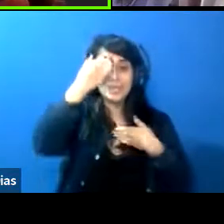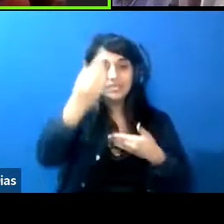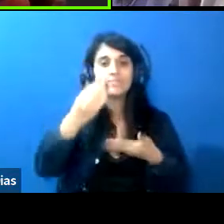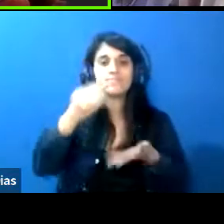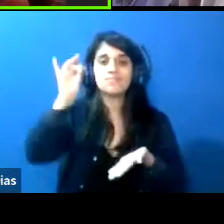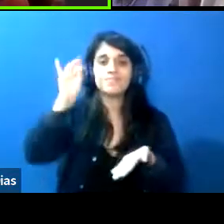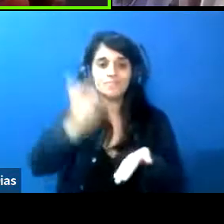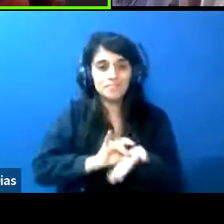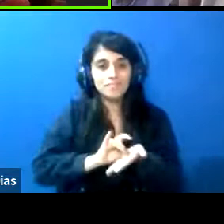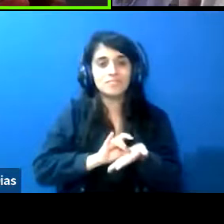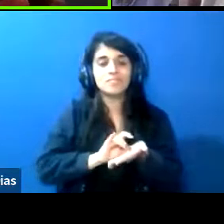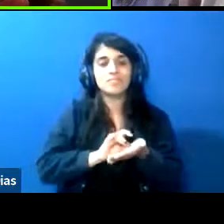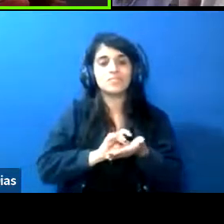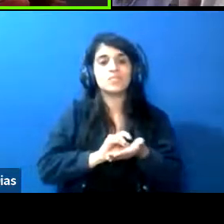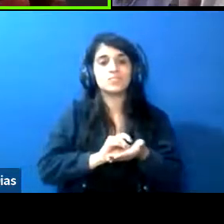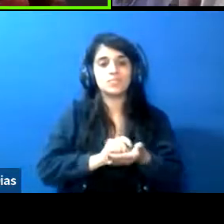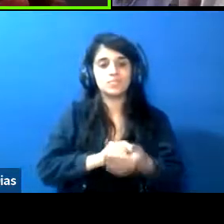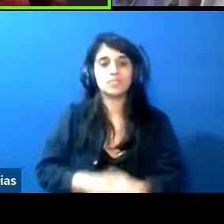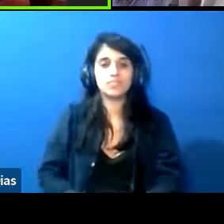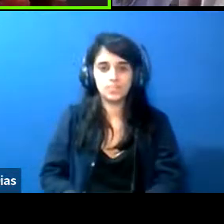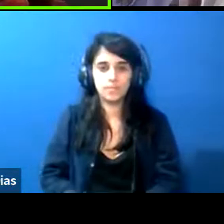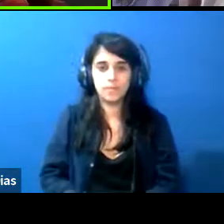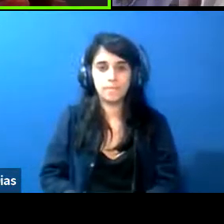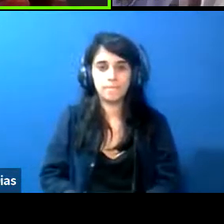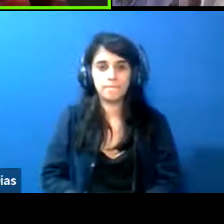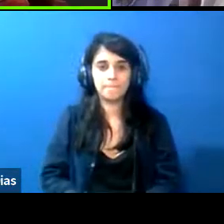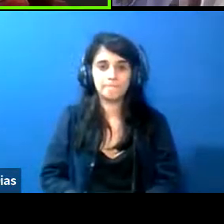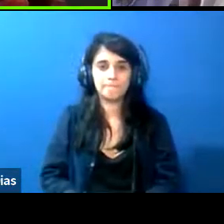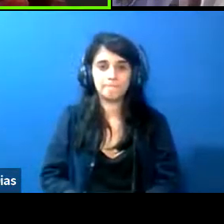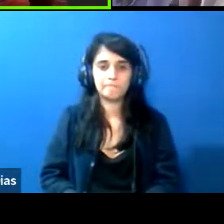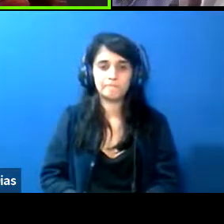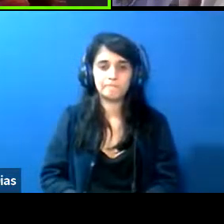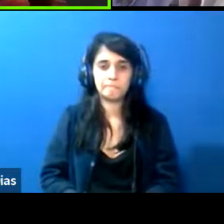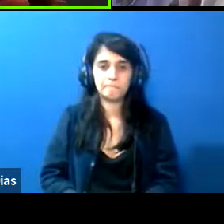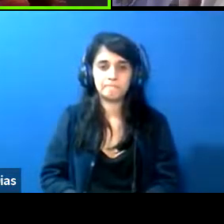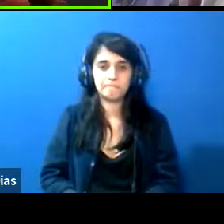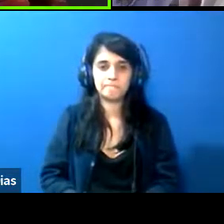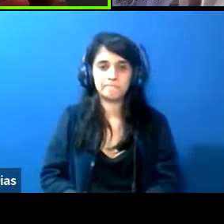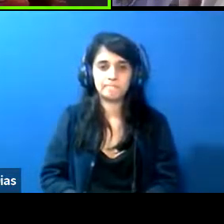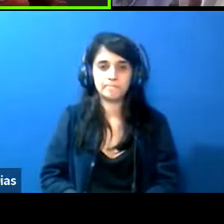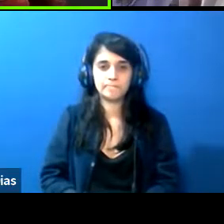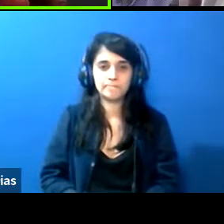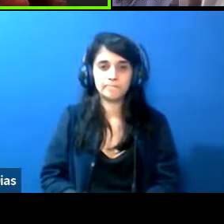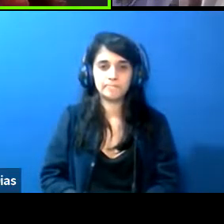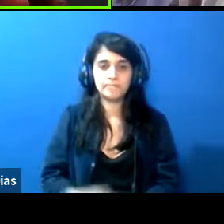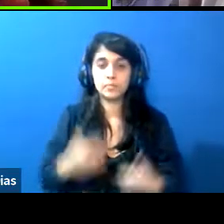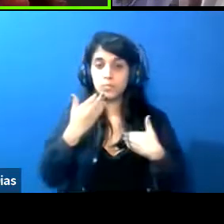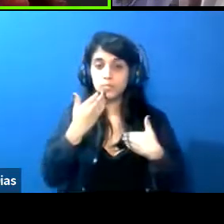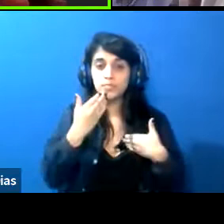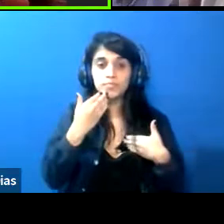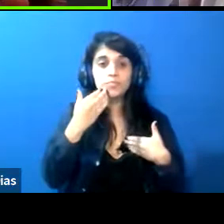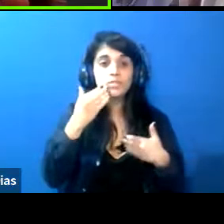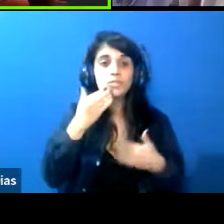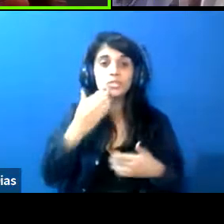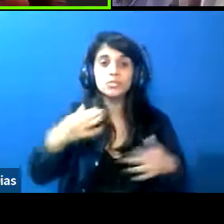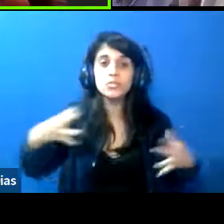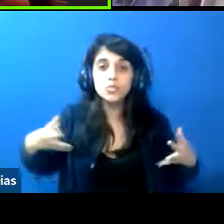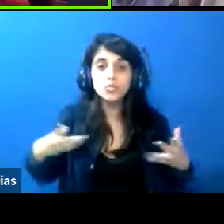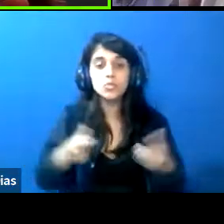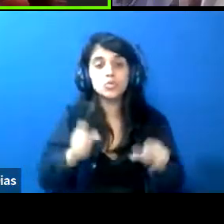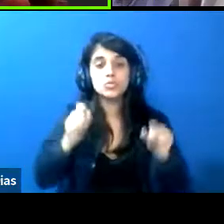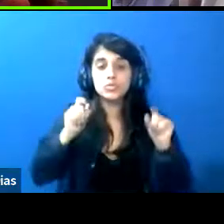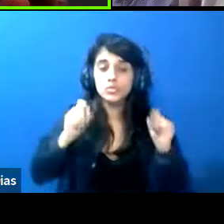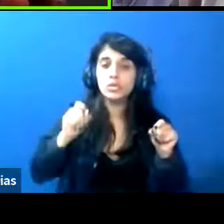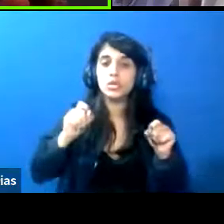coração, então, esse espaço, e queremos pedir que todos continuemos, né, nos dando